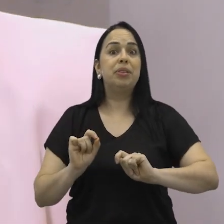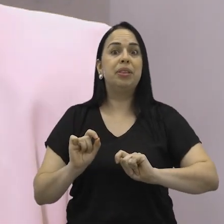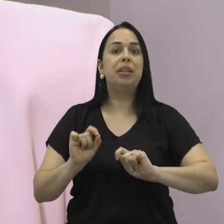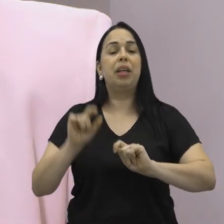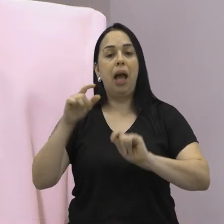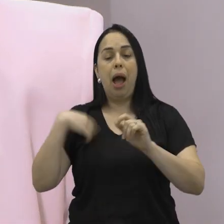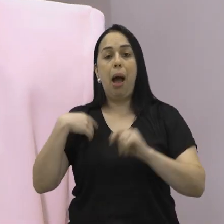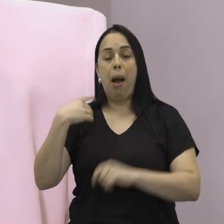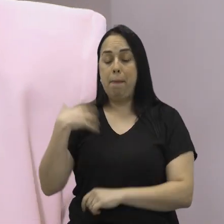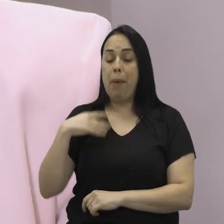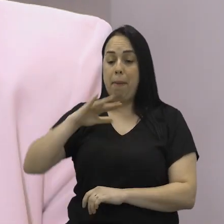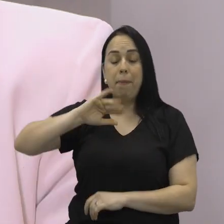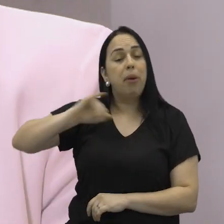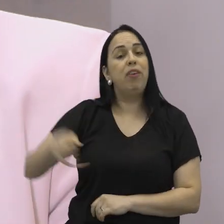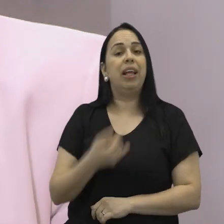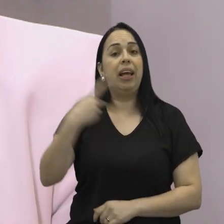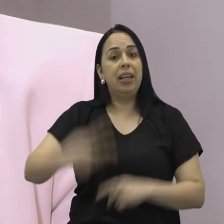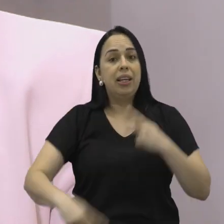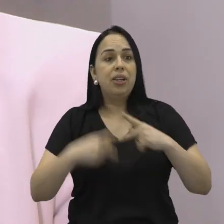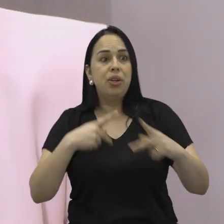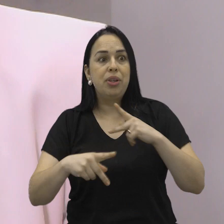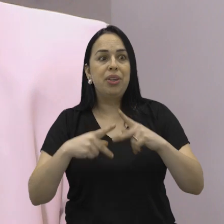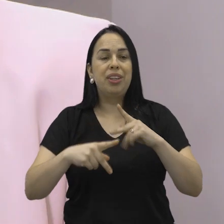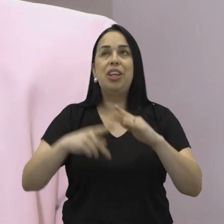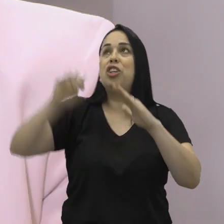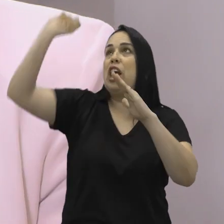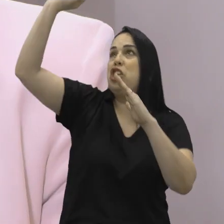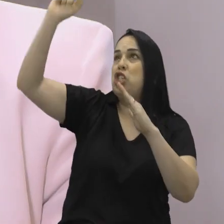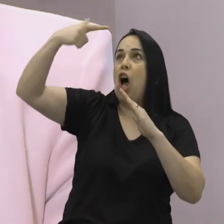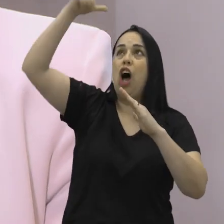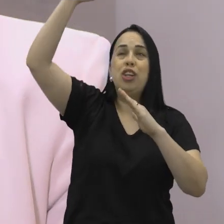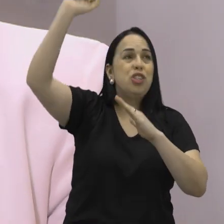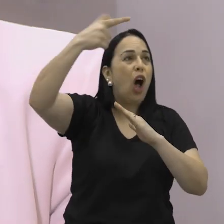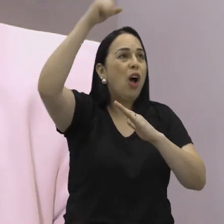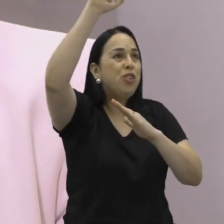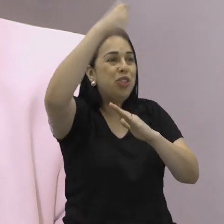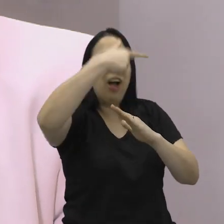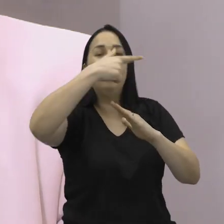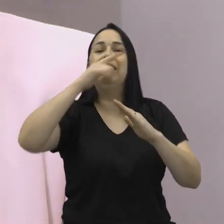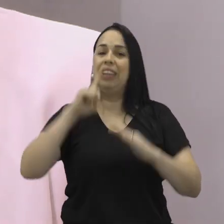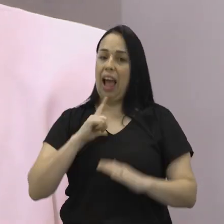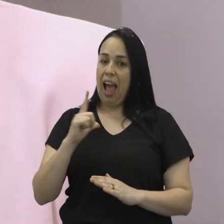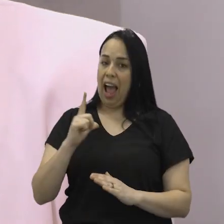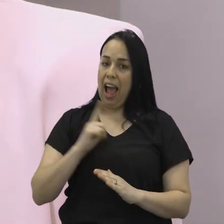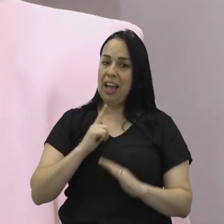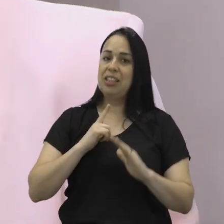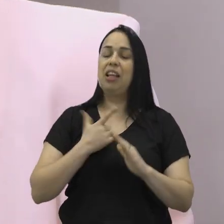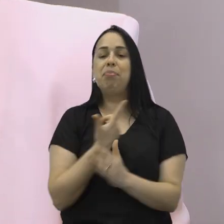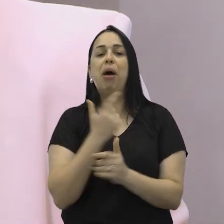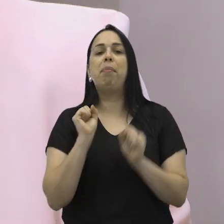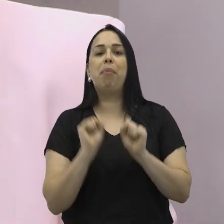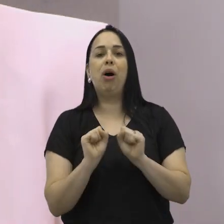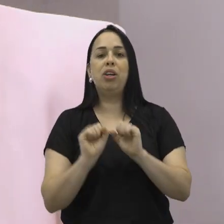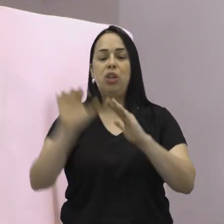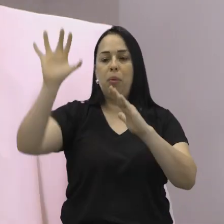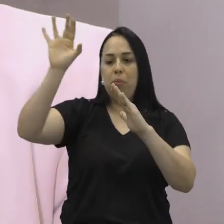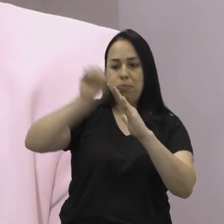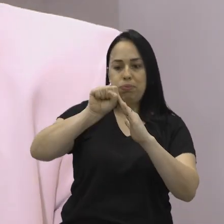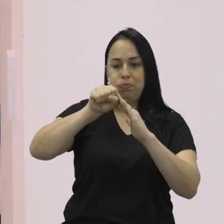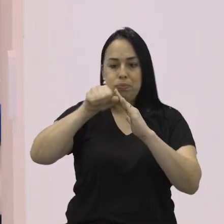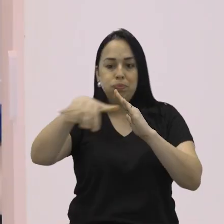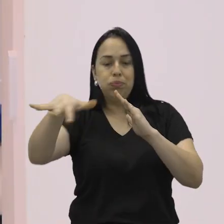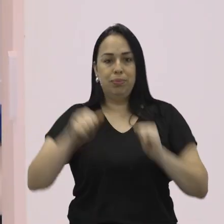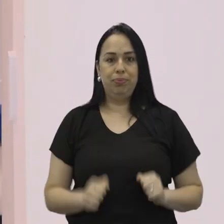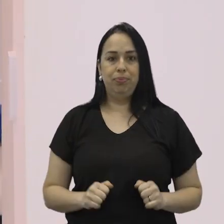essa energia aproveitar que são José é uma cidade que tem bastante sol dividir essa energia com outras com outros lugares